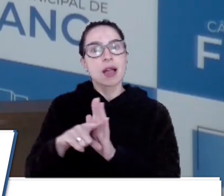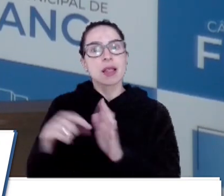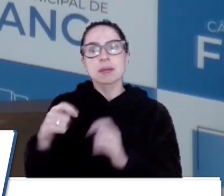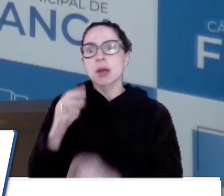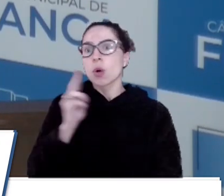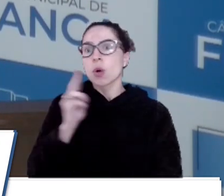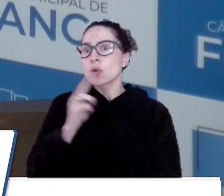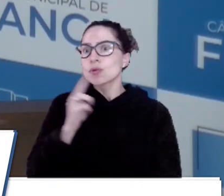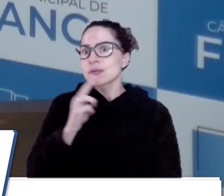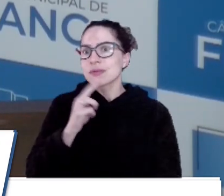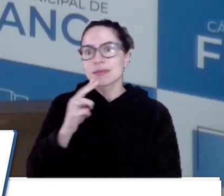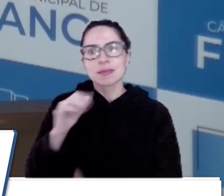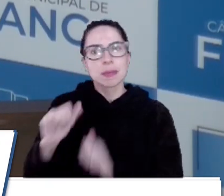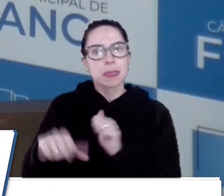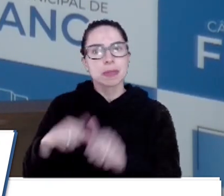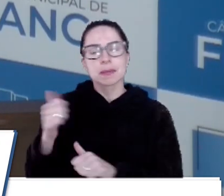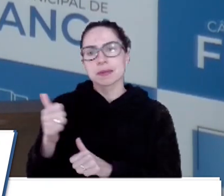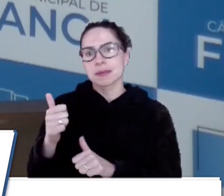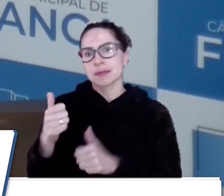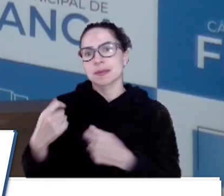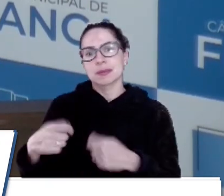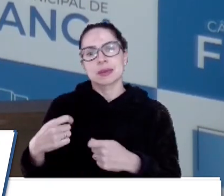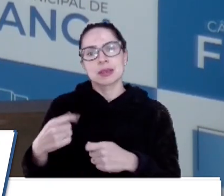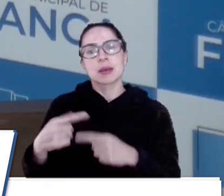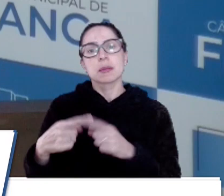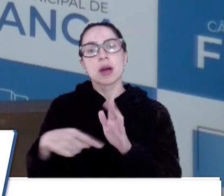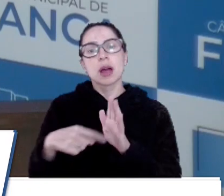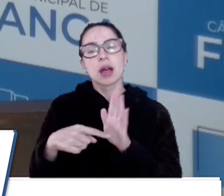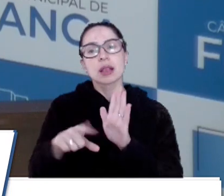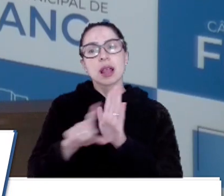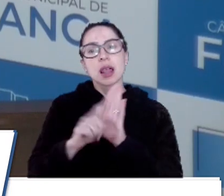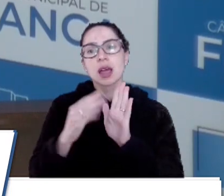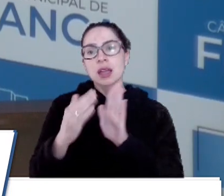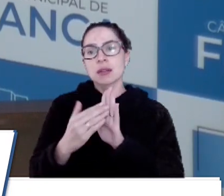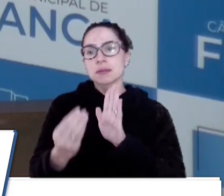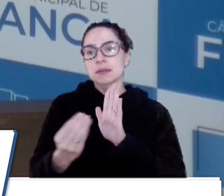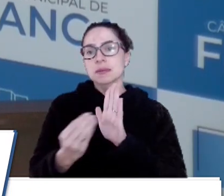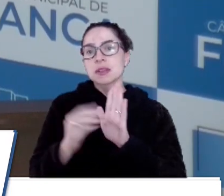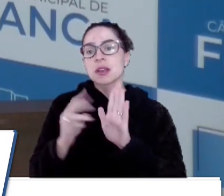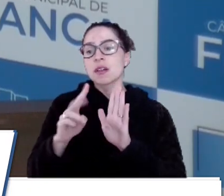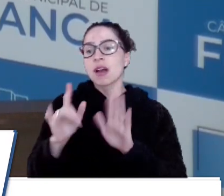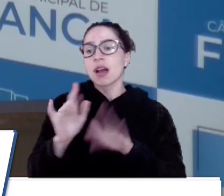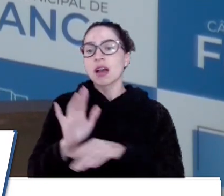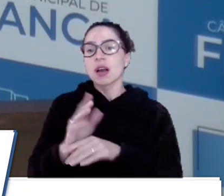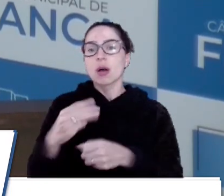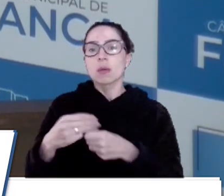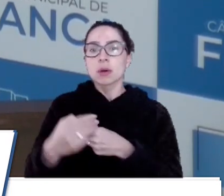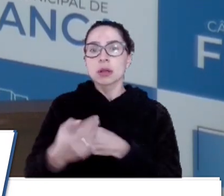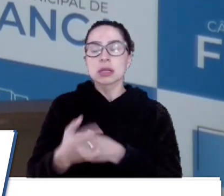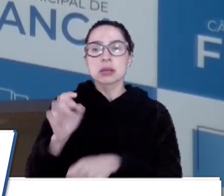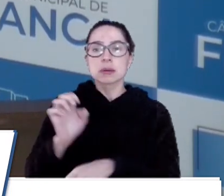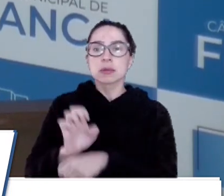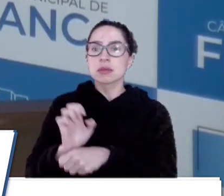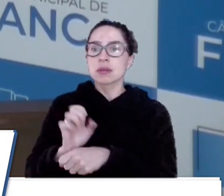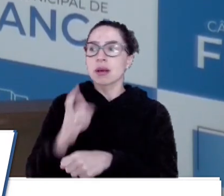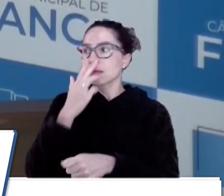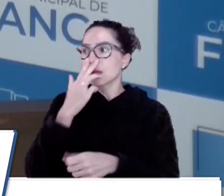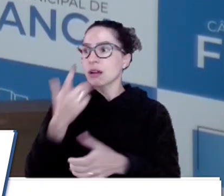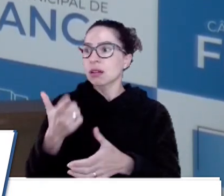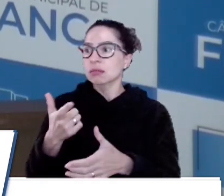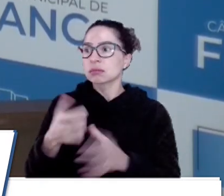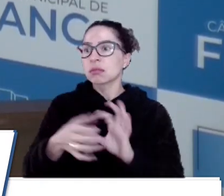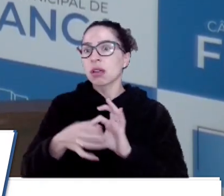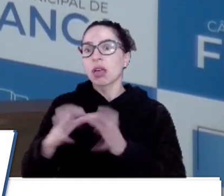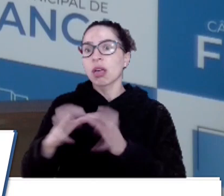revista. Porque essa lei de licitação, ela vai fazendo o município e o Estado ficar refém dessas empresas